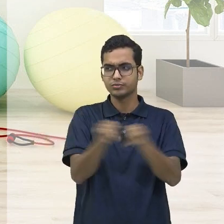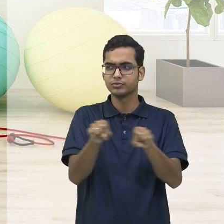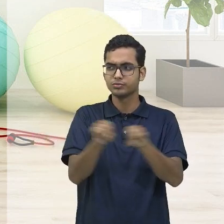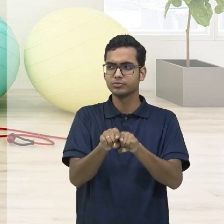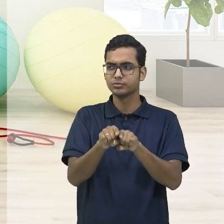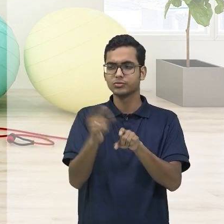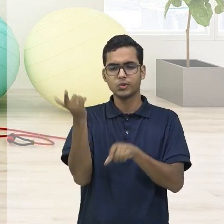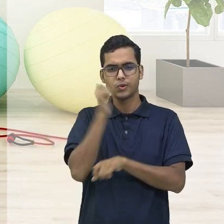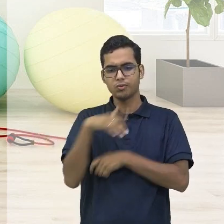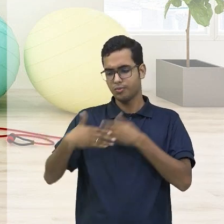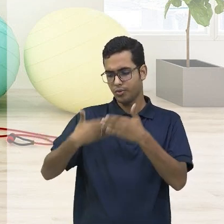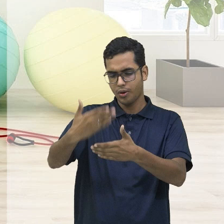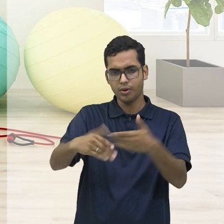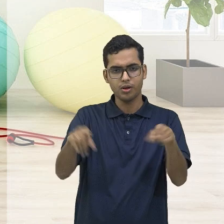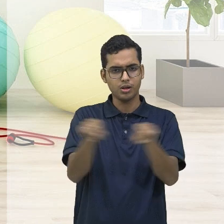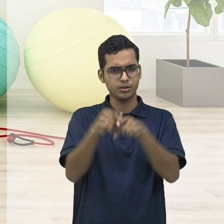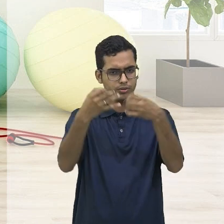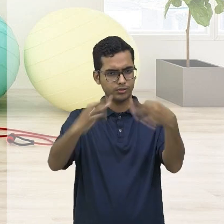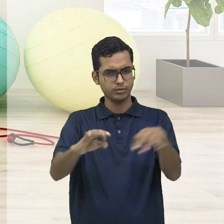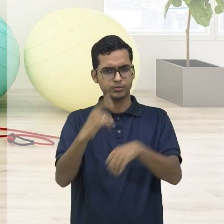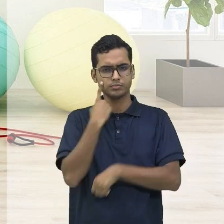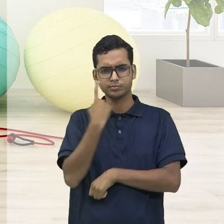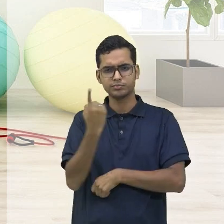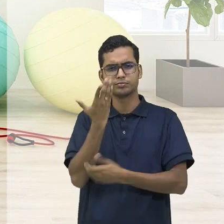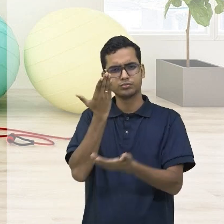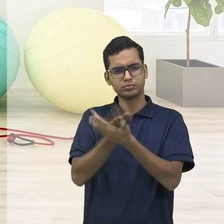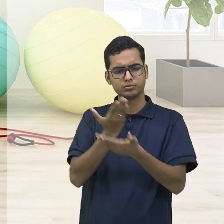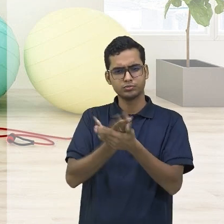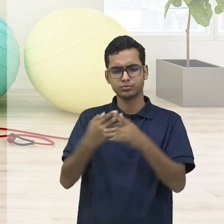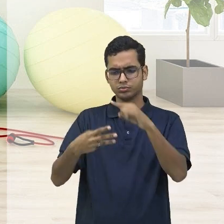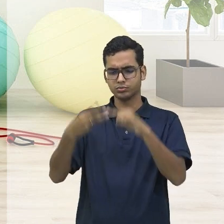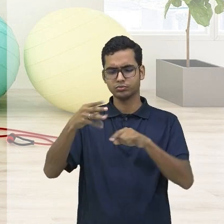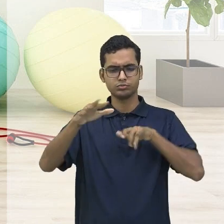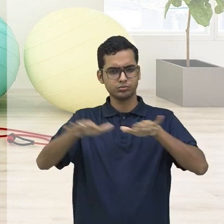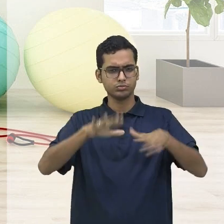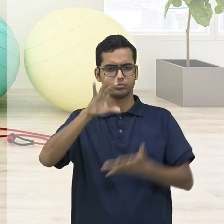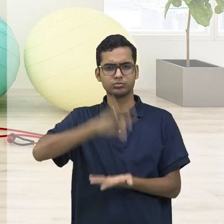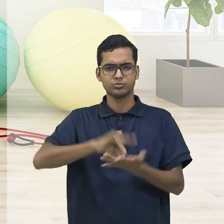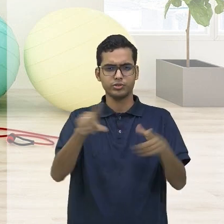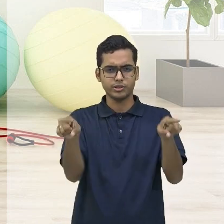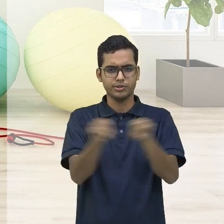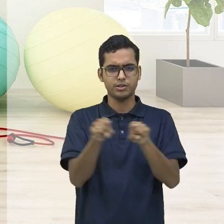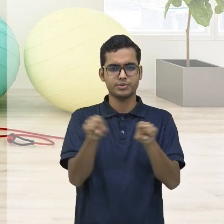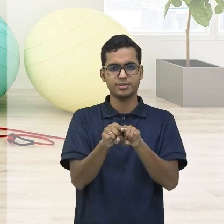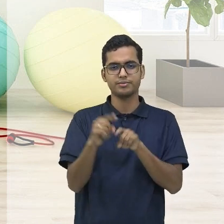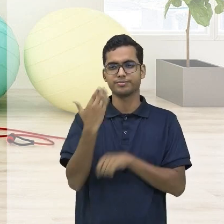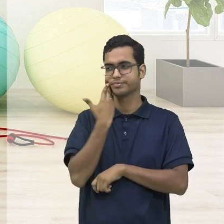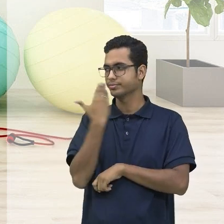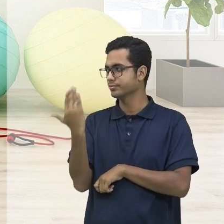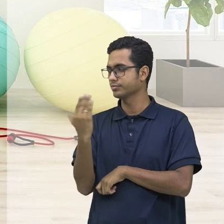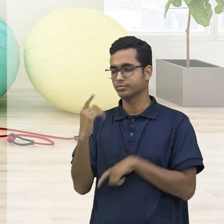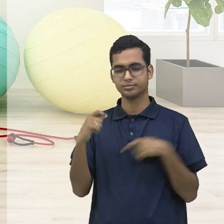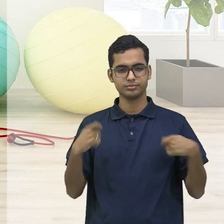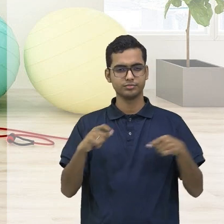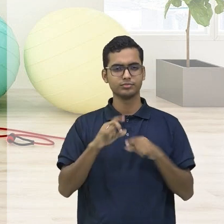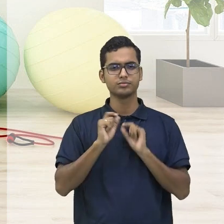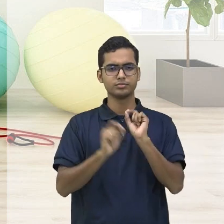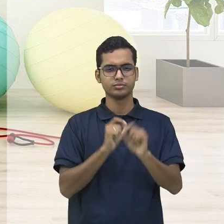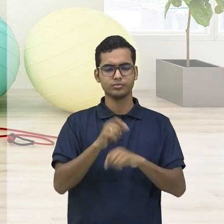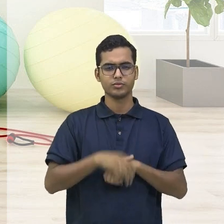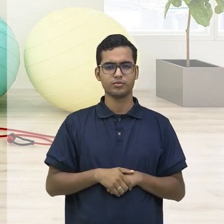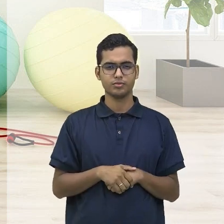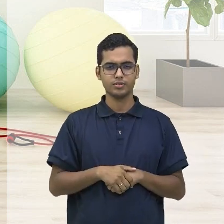efeito, certo? Então vocês viram aí 3 movimentos, mas eu poderia mostrar vários. Dentro do